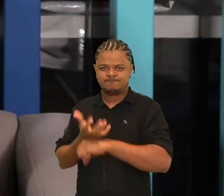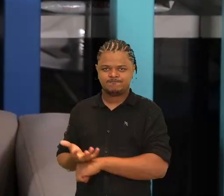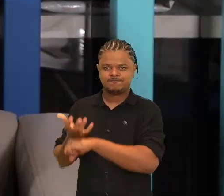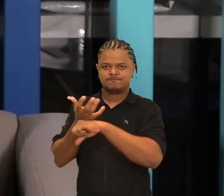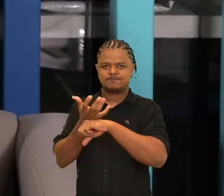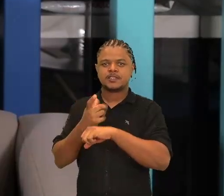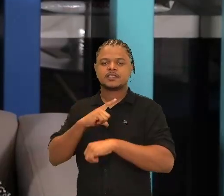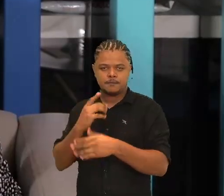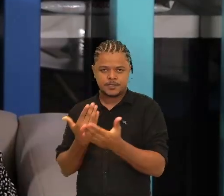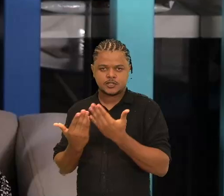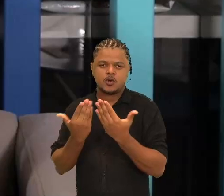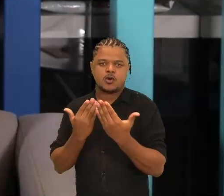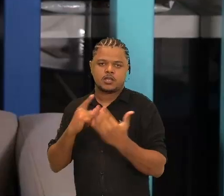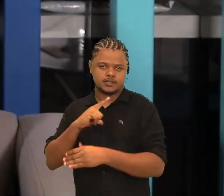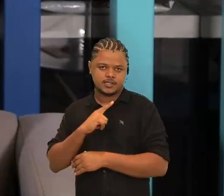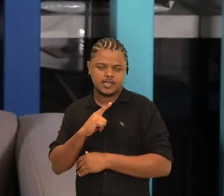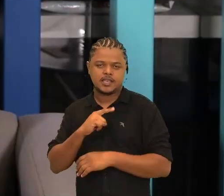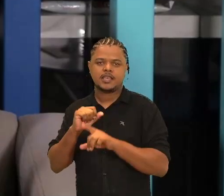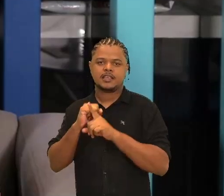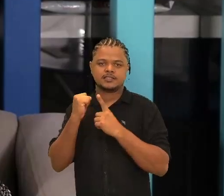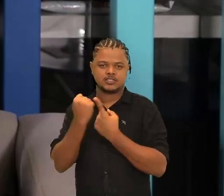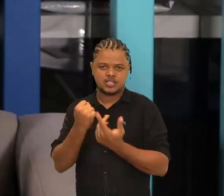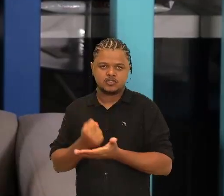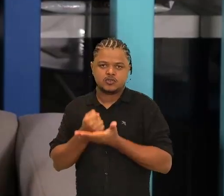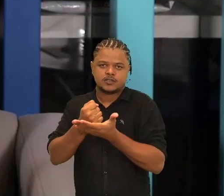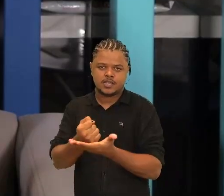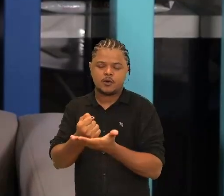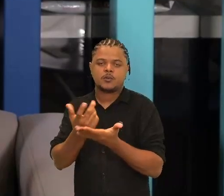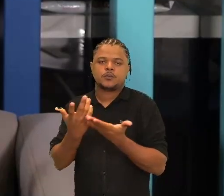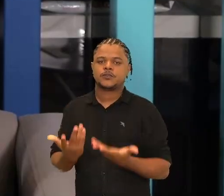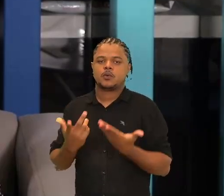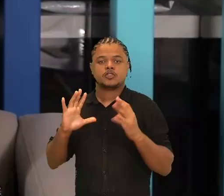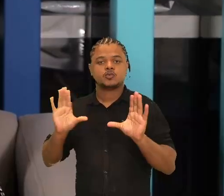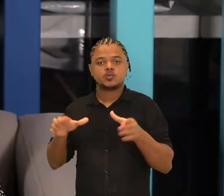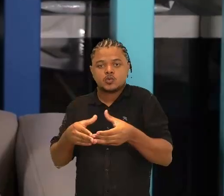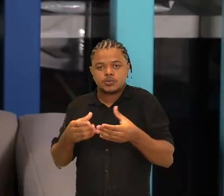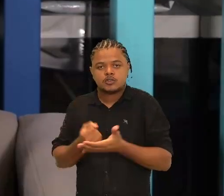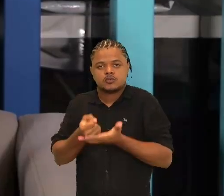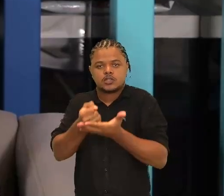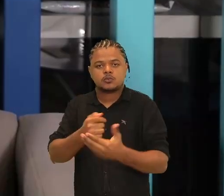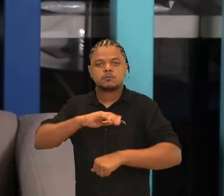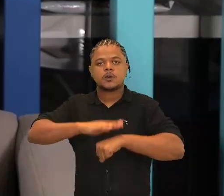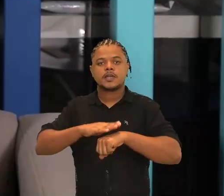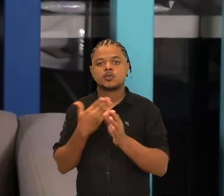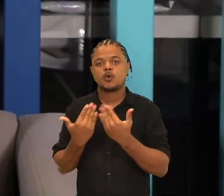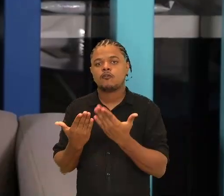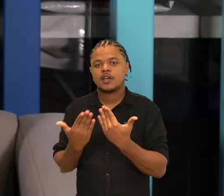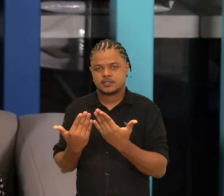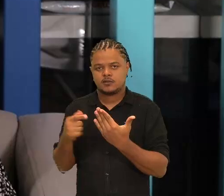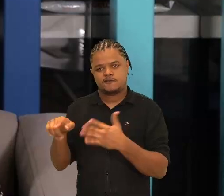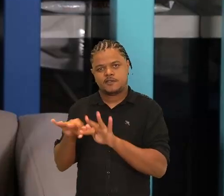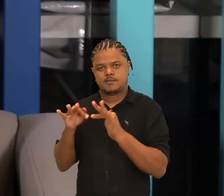Nós temos psicólogos, temos assistentes sociais. Então, essa equipe, ela contribui no momento de conversa com a